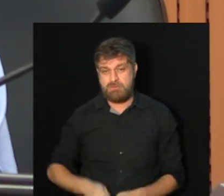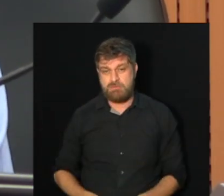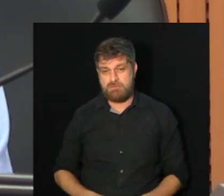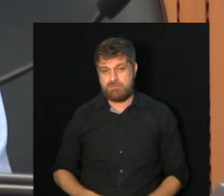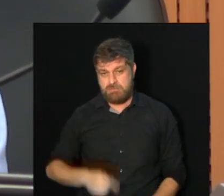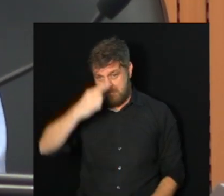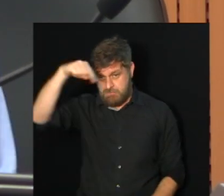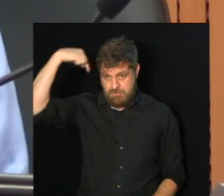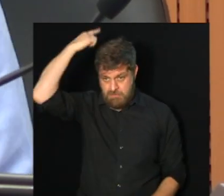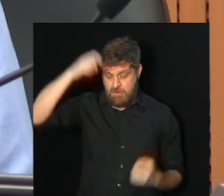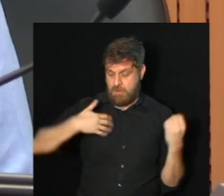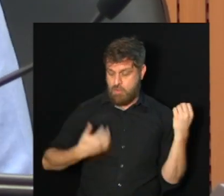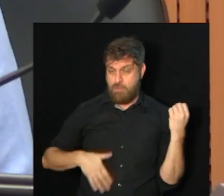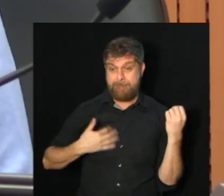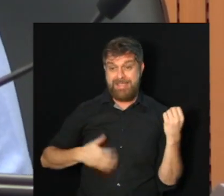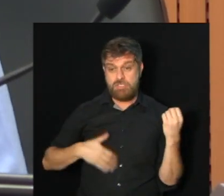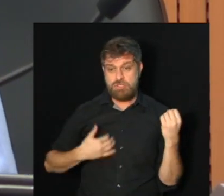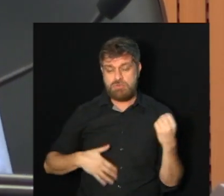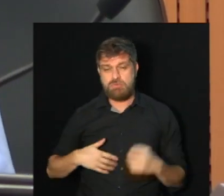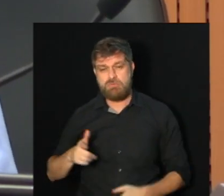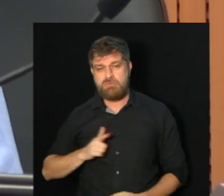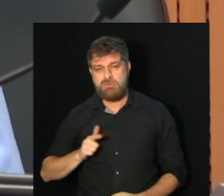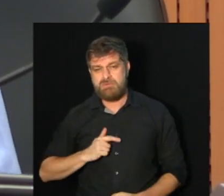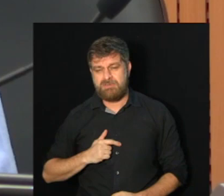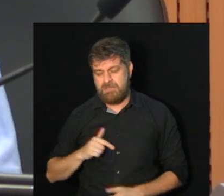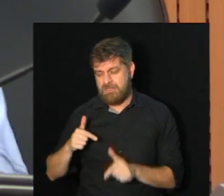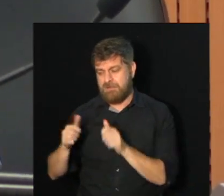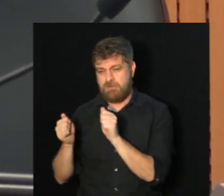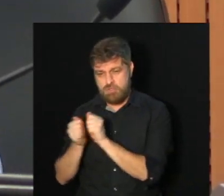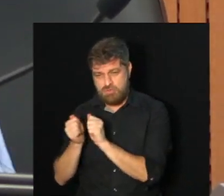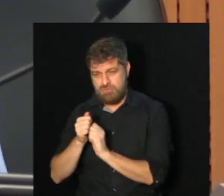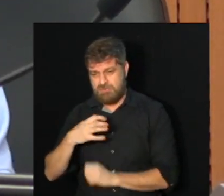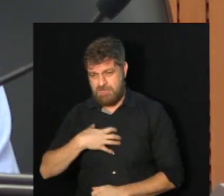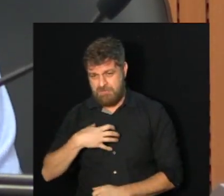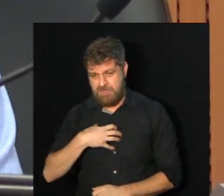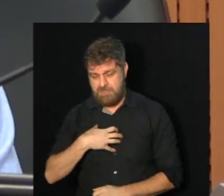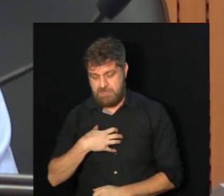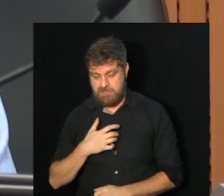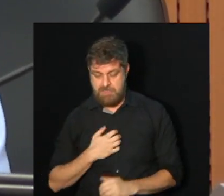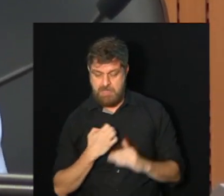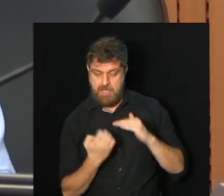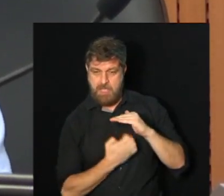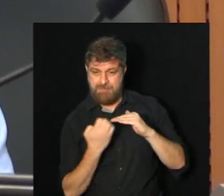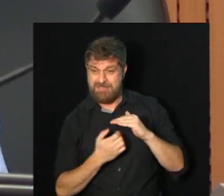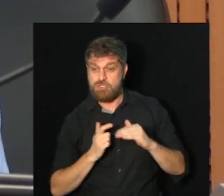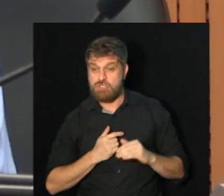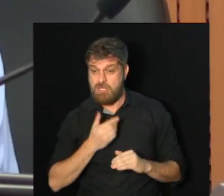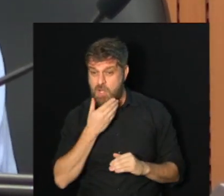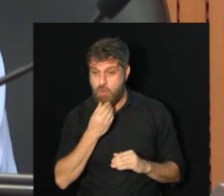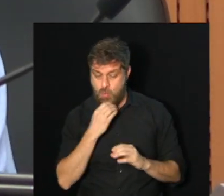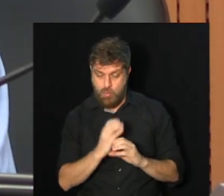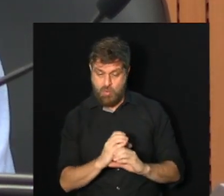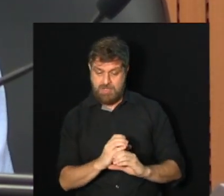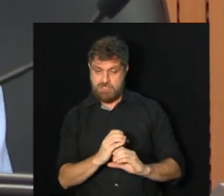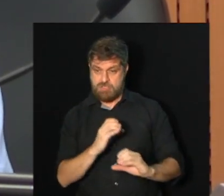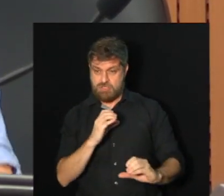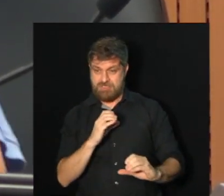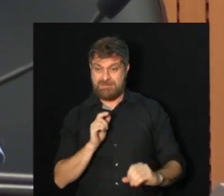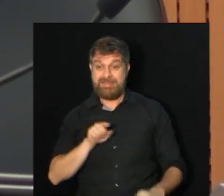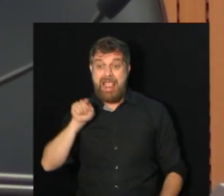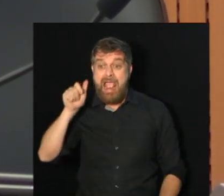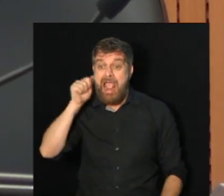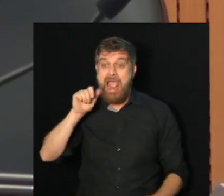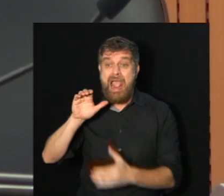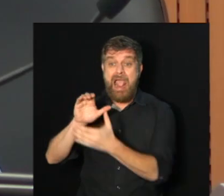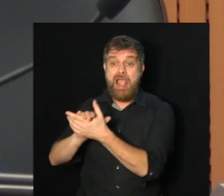grande terremoto. Trabalhava comigo na Bahia, na empresa onde eu trabalhava, um engenheiro cuja esposa